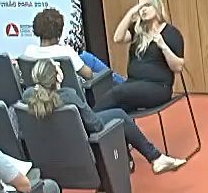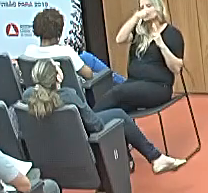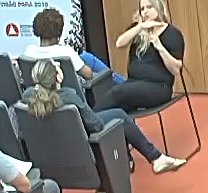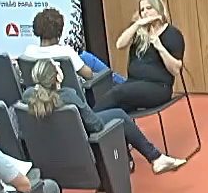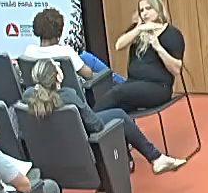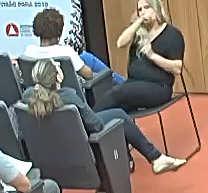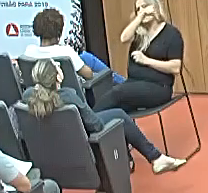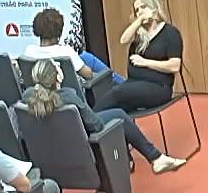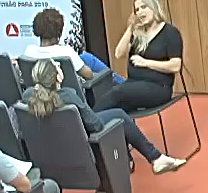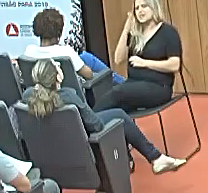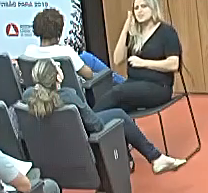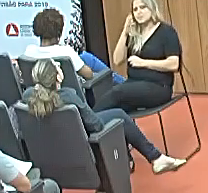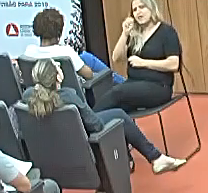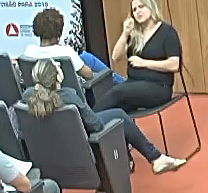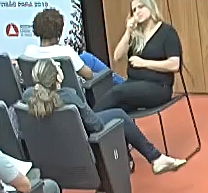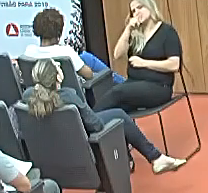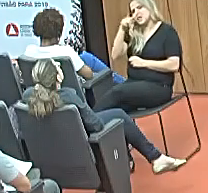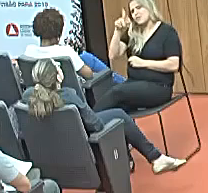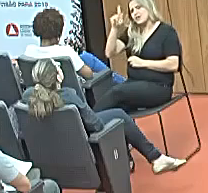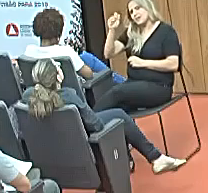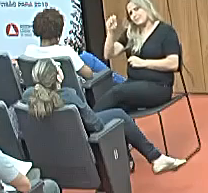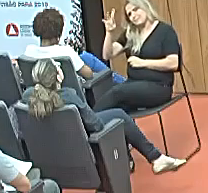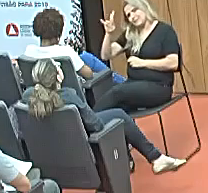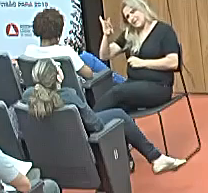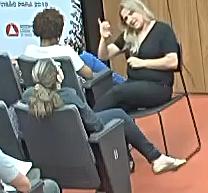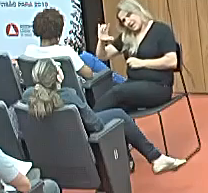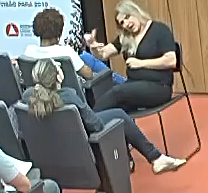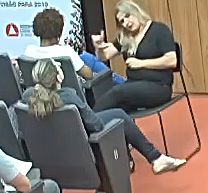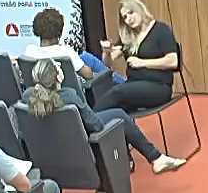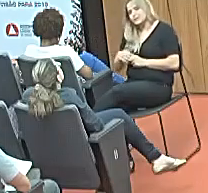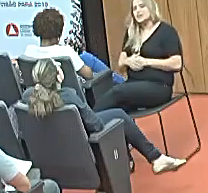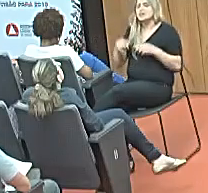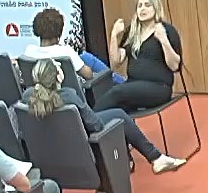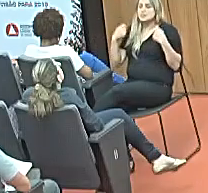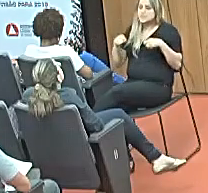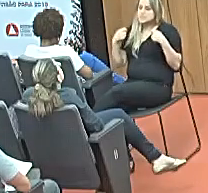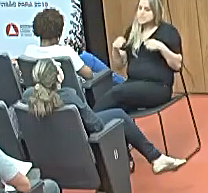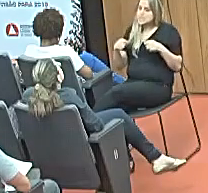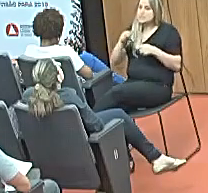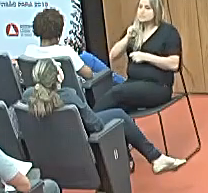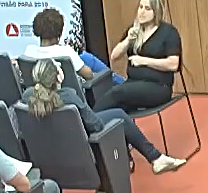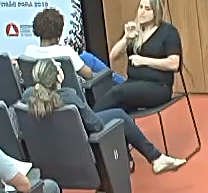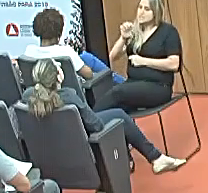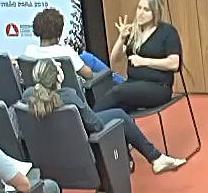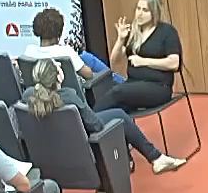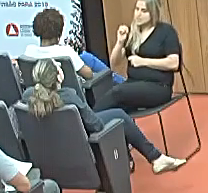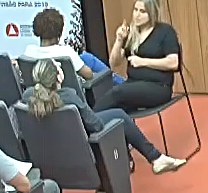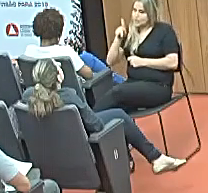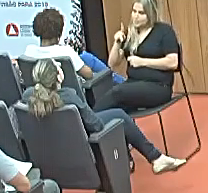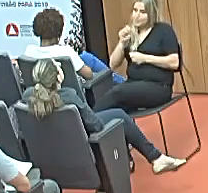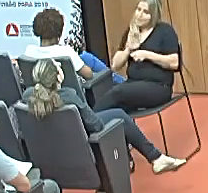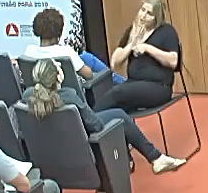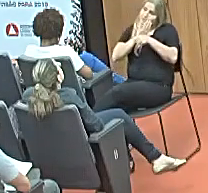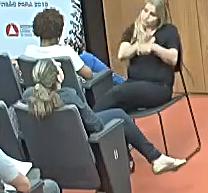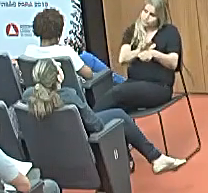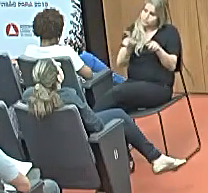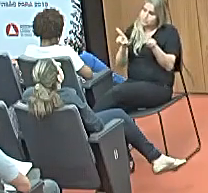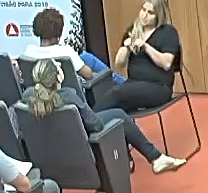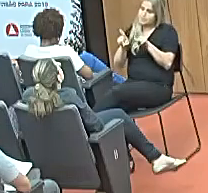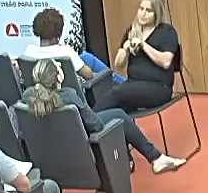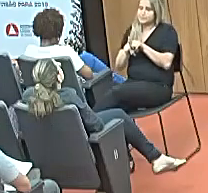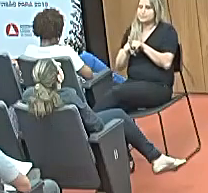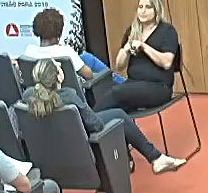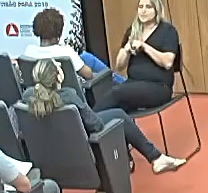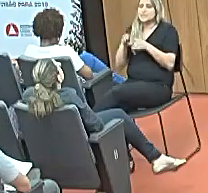extremamente importante o estado através da setop deve apoiar essa construção junto à prefeitura de belo horizonte e por fim